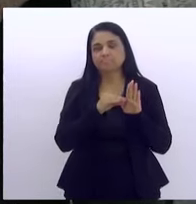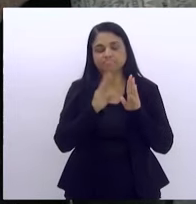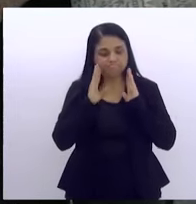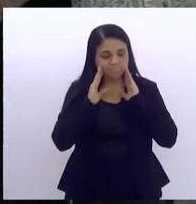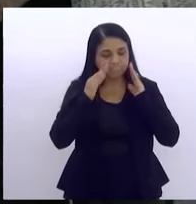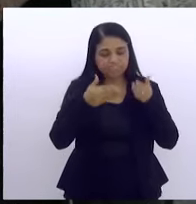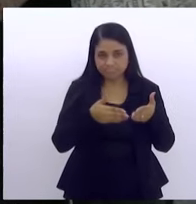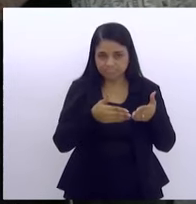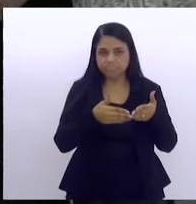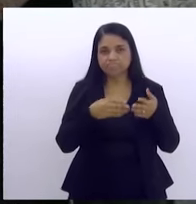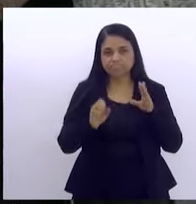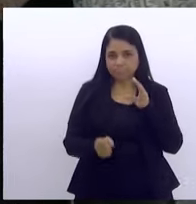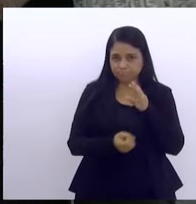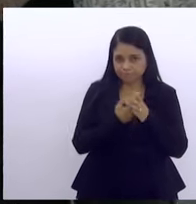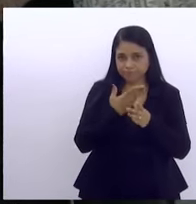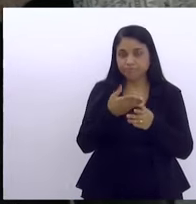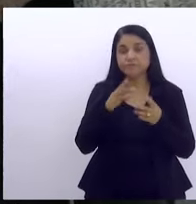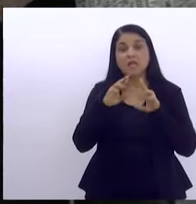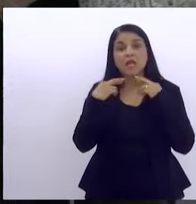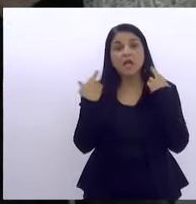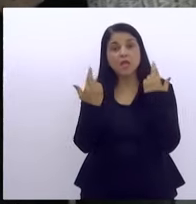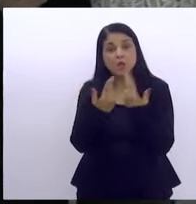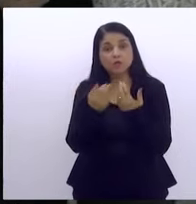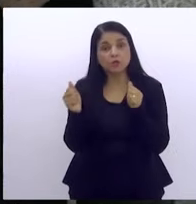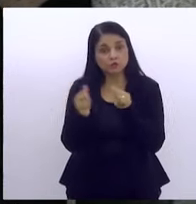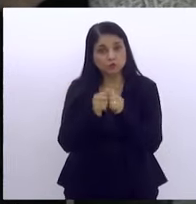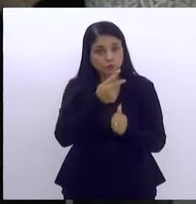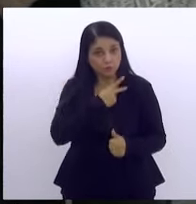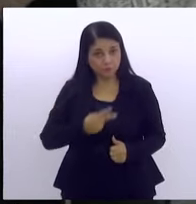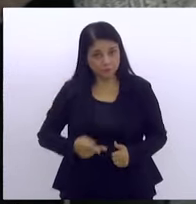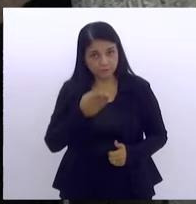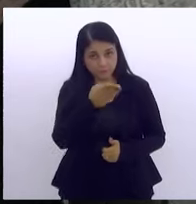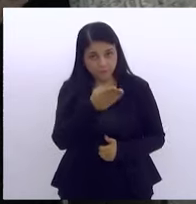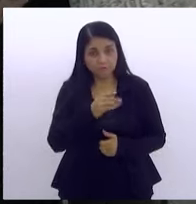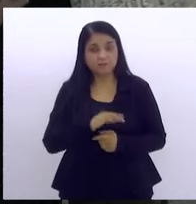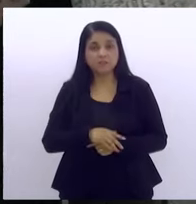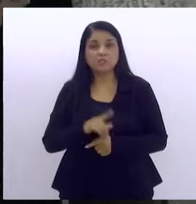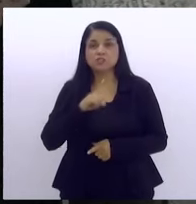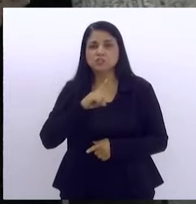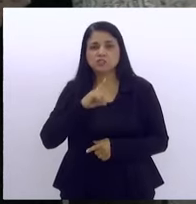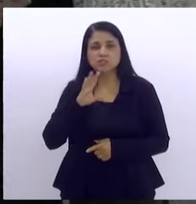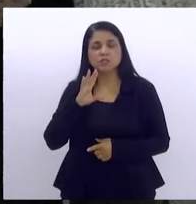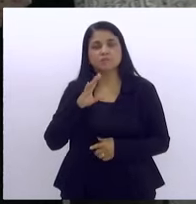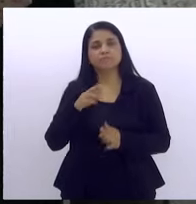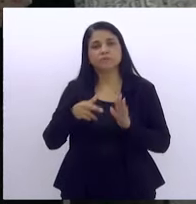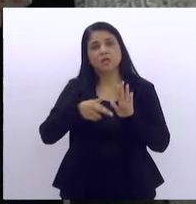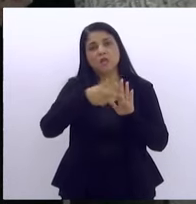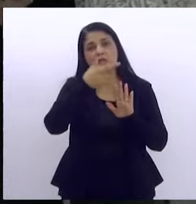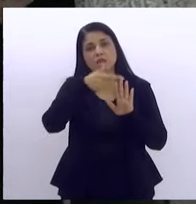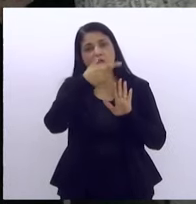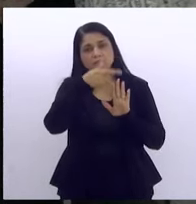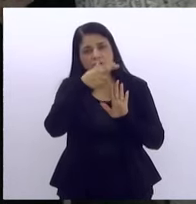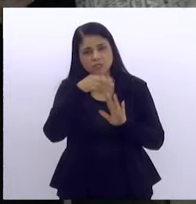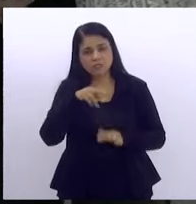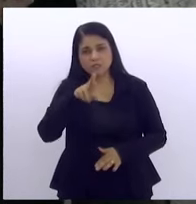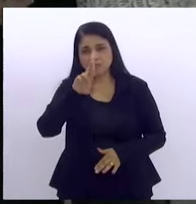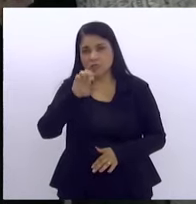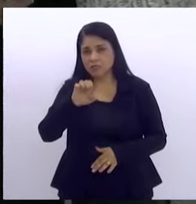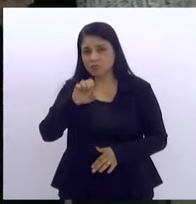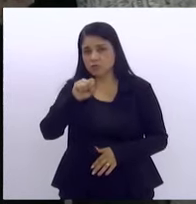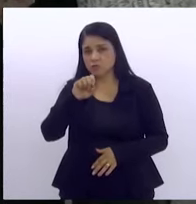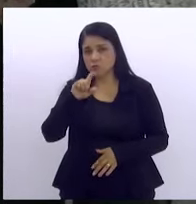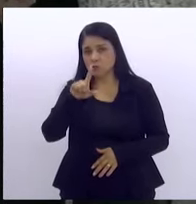E, nesta reunião com Vossa Excelência, foi dito que havia resoluções específicas que o